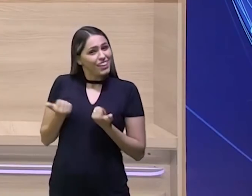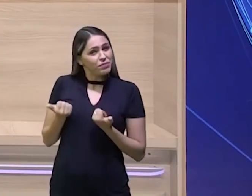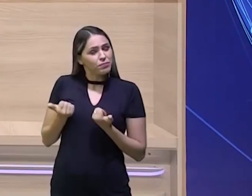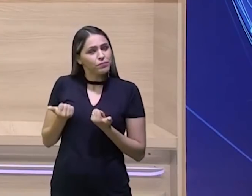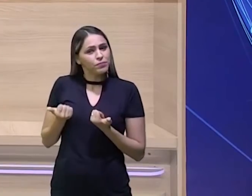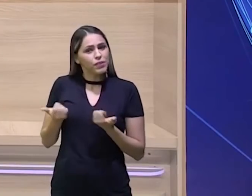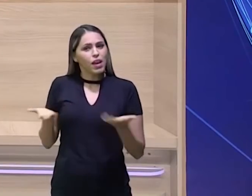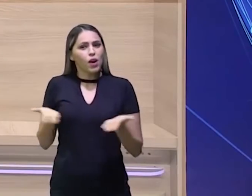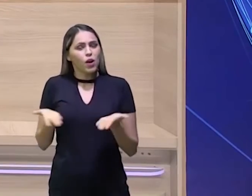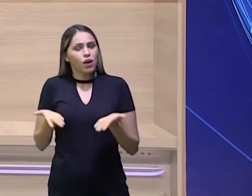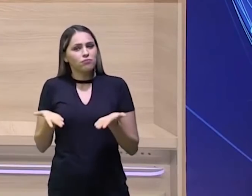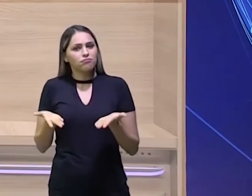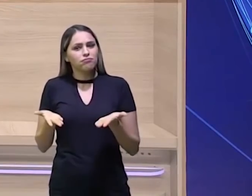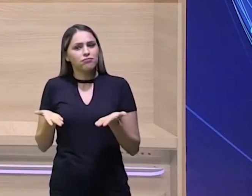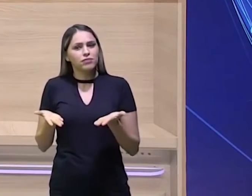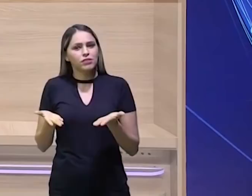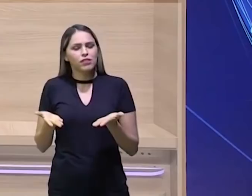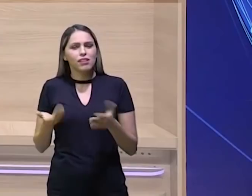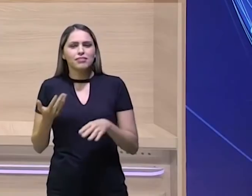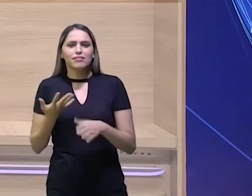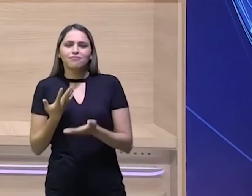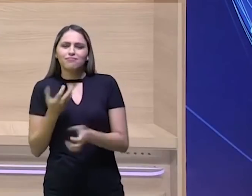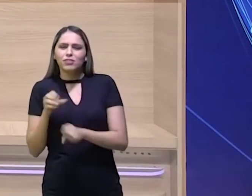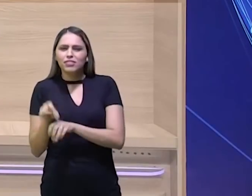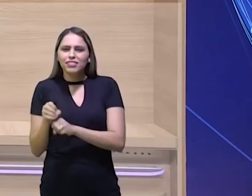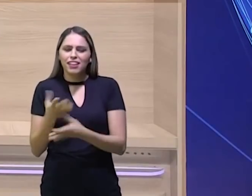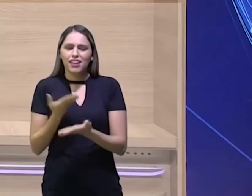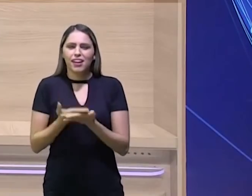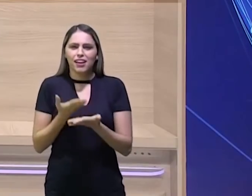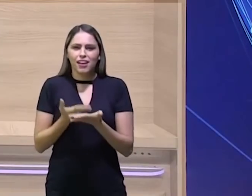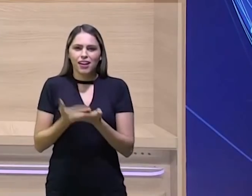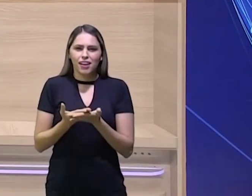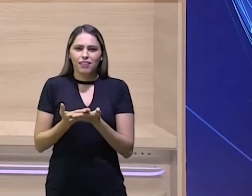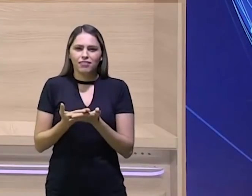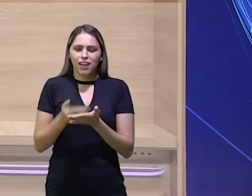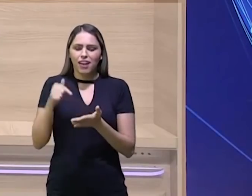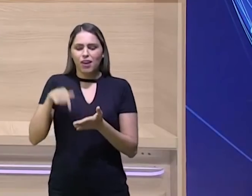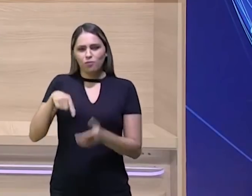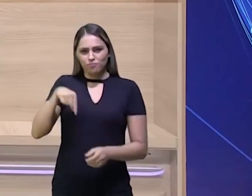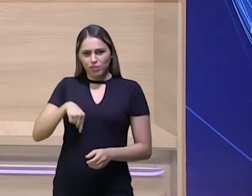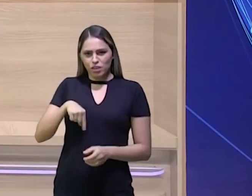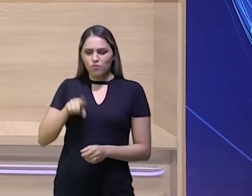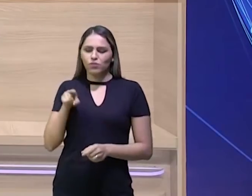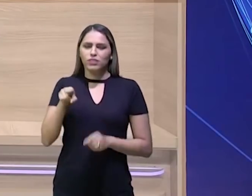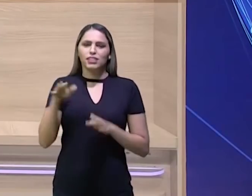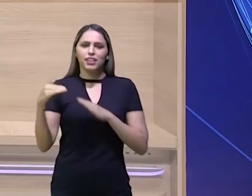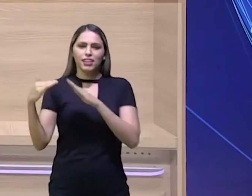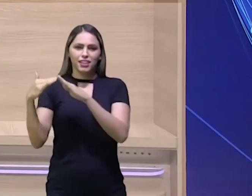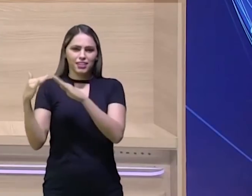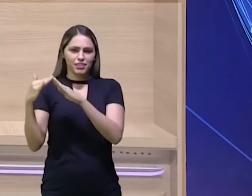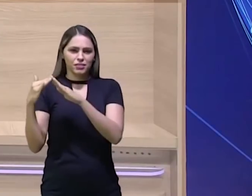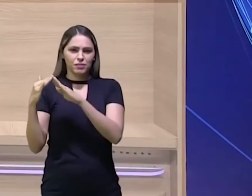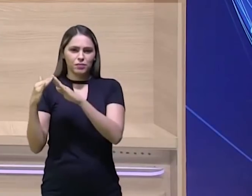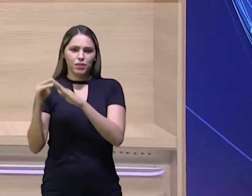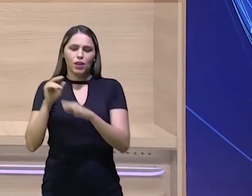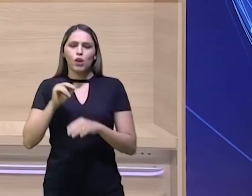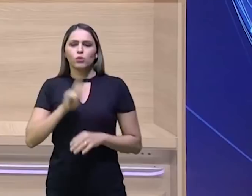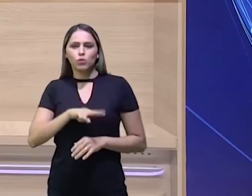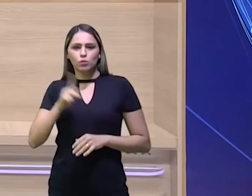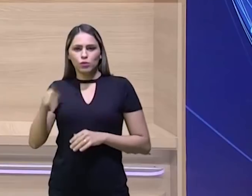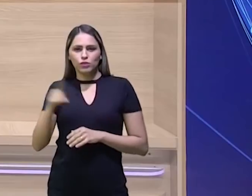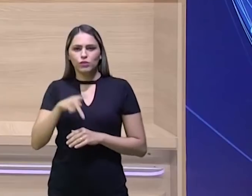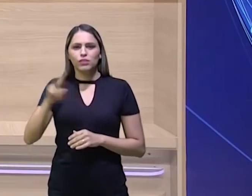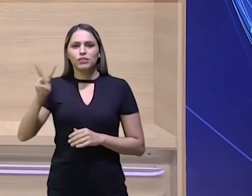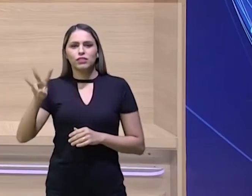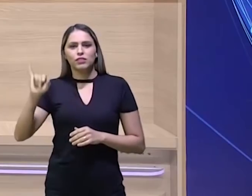vamos para aulas online. Que legal! Eu daqui, você daí. Sou a professora Vilma Mendonça e